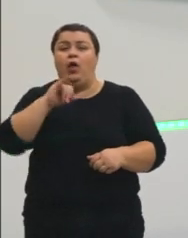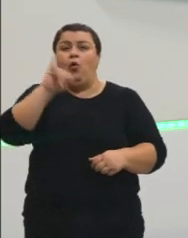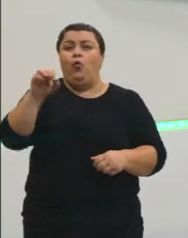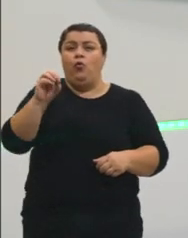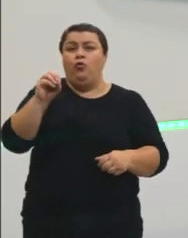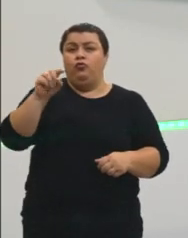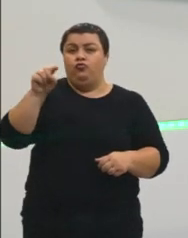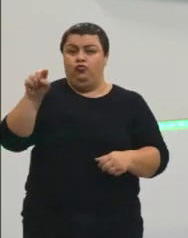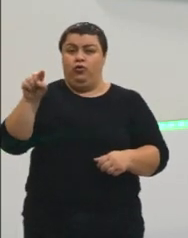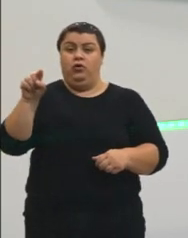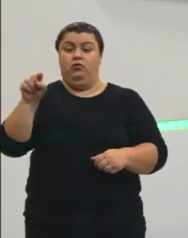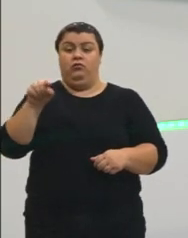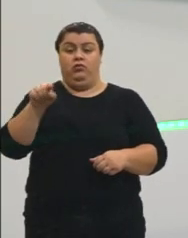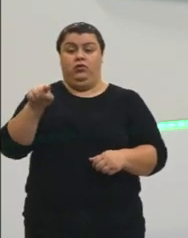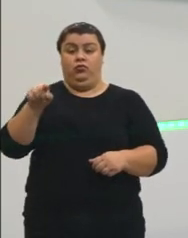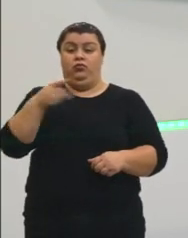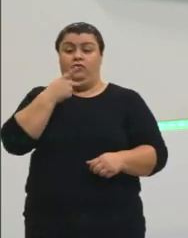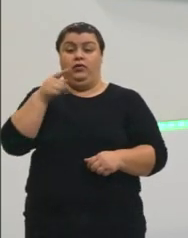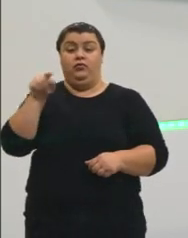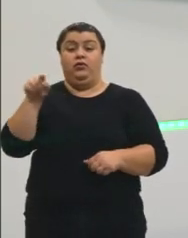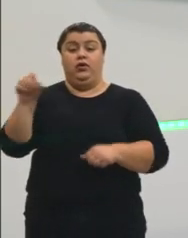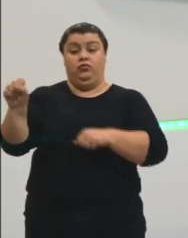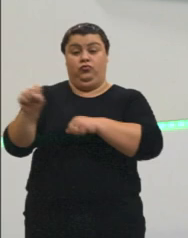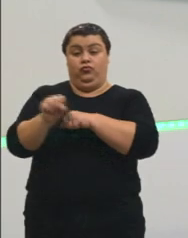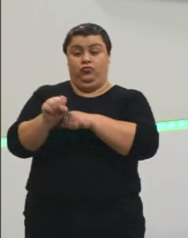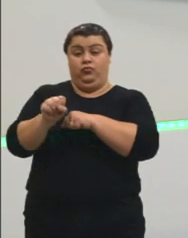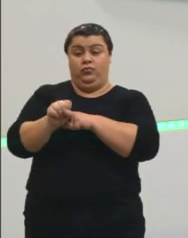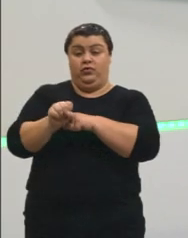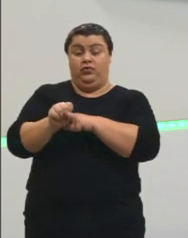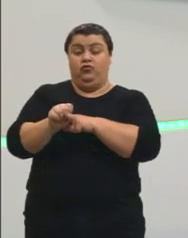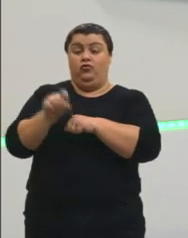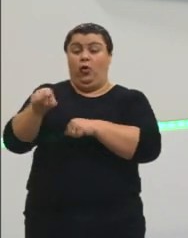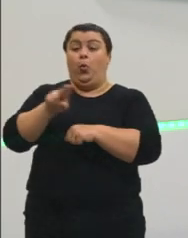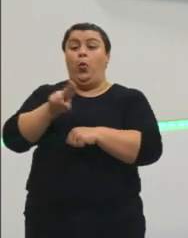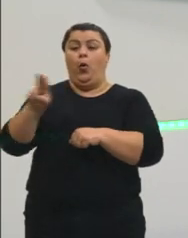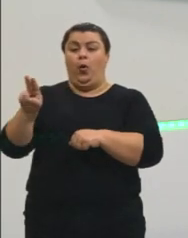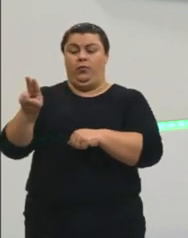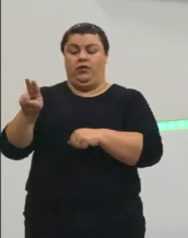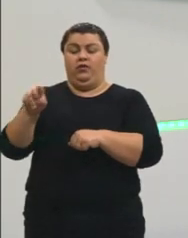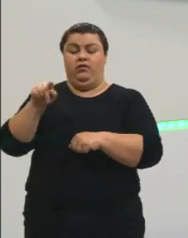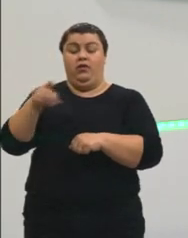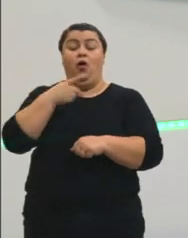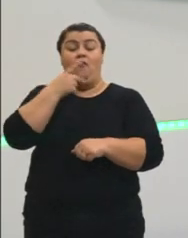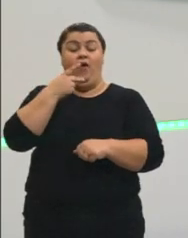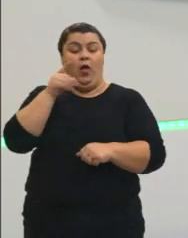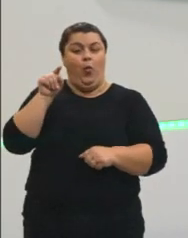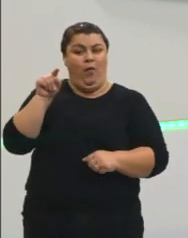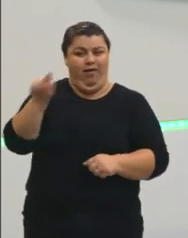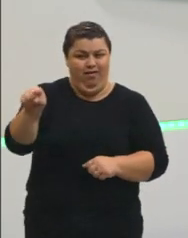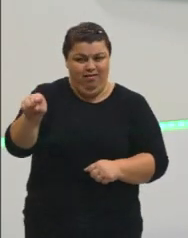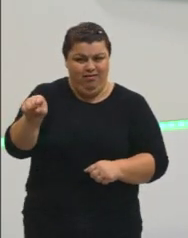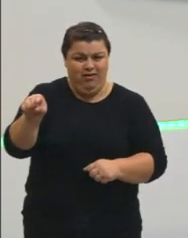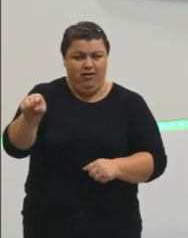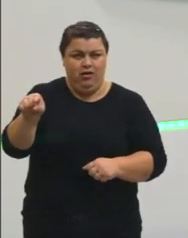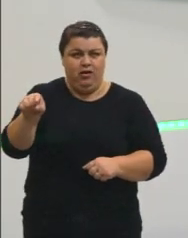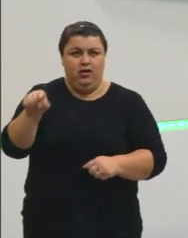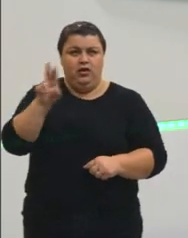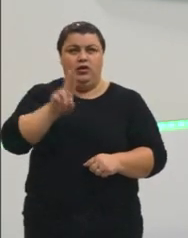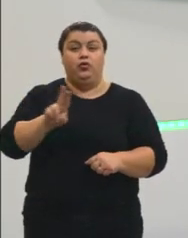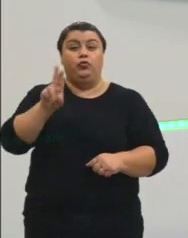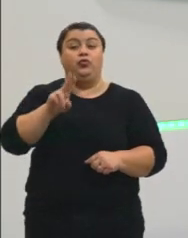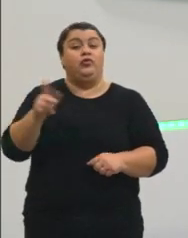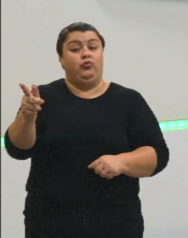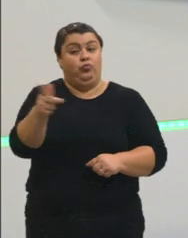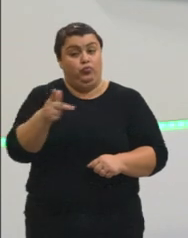João e eu tô falando um substantivo é o nome do João mas eu digo ele eu tô usando